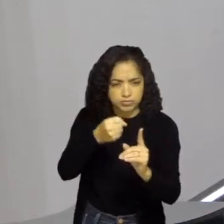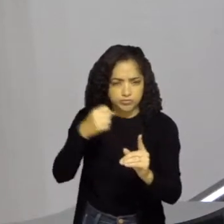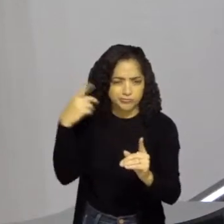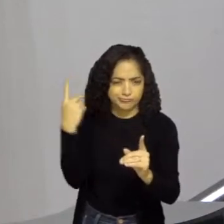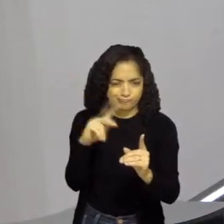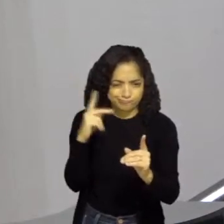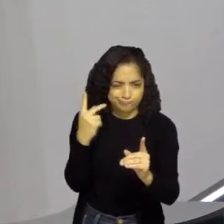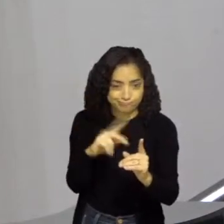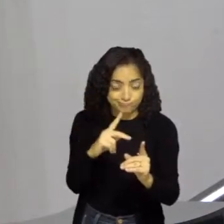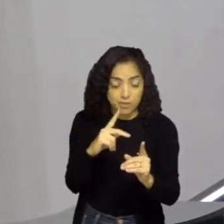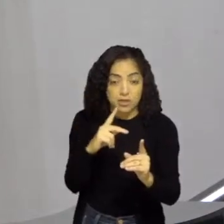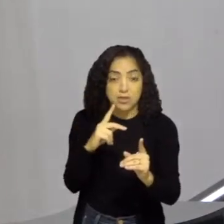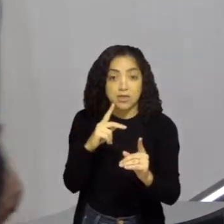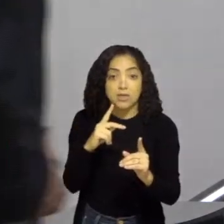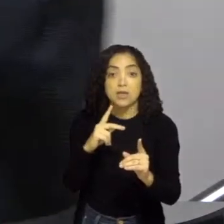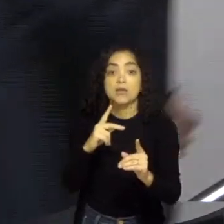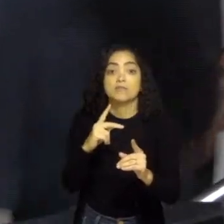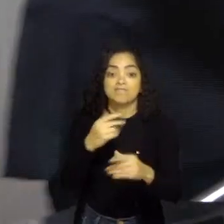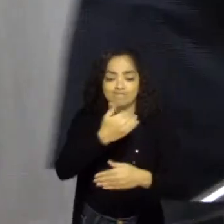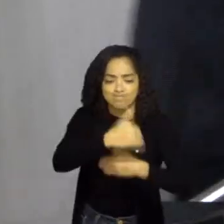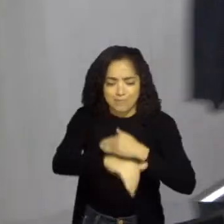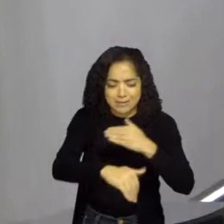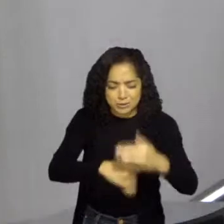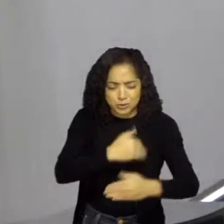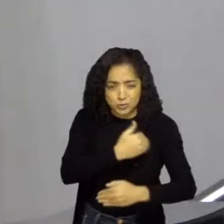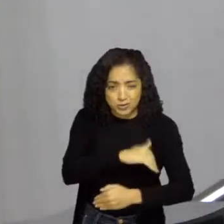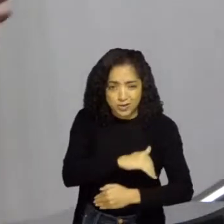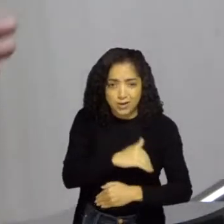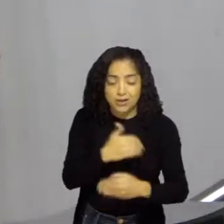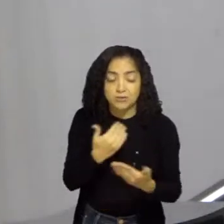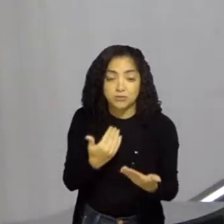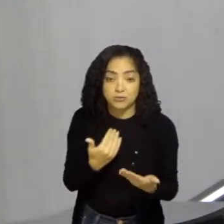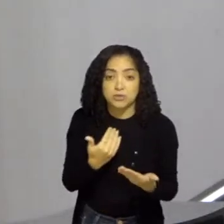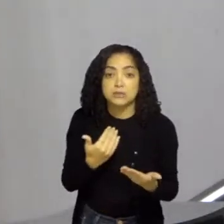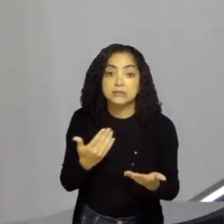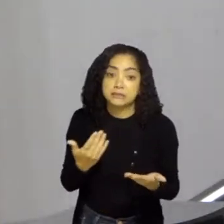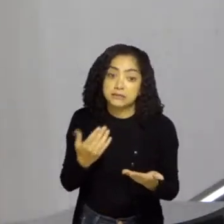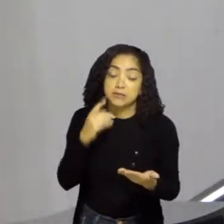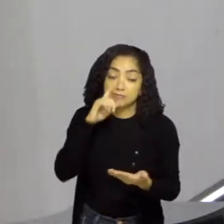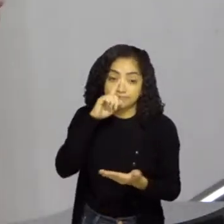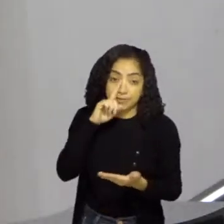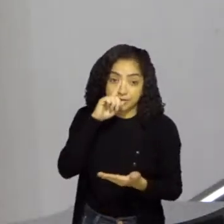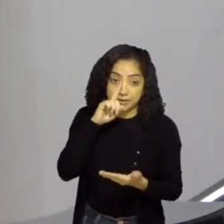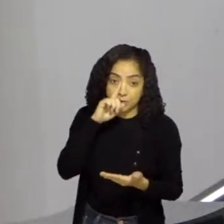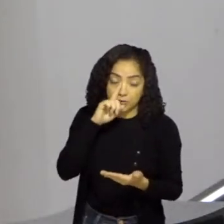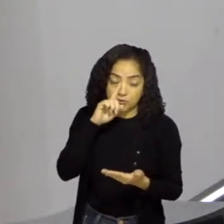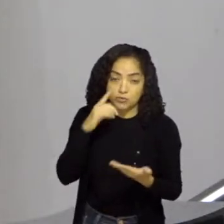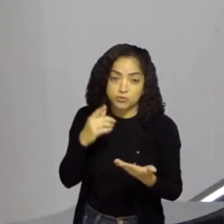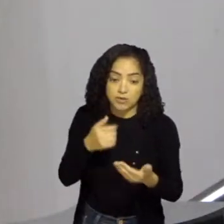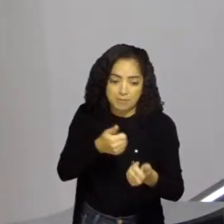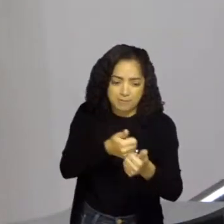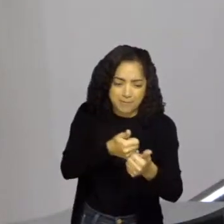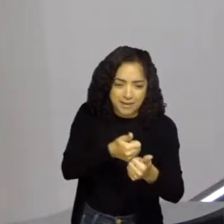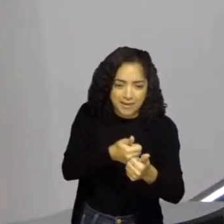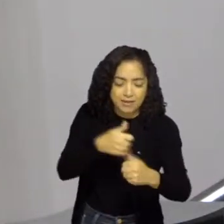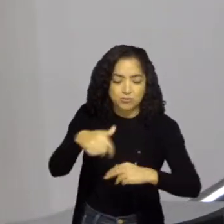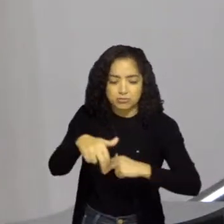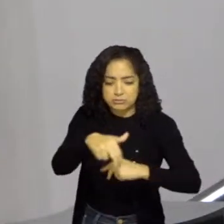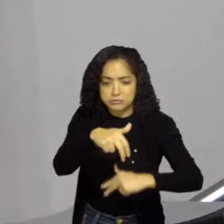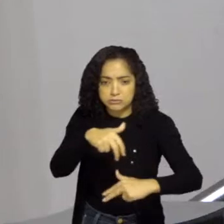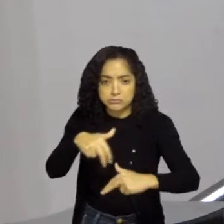trabalhador, machucaram bastante, e é um risco passar perto dessas